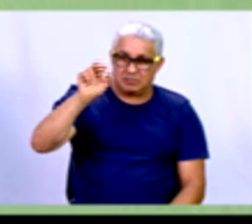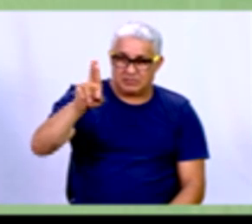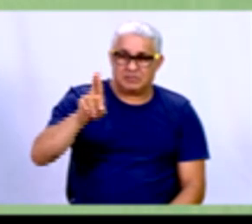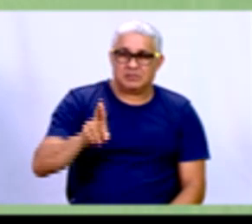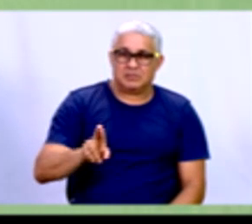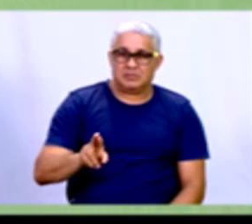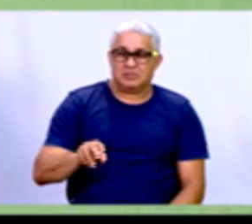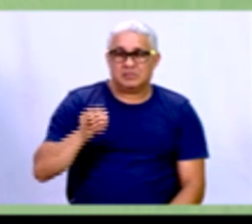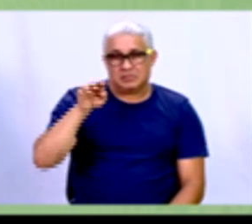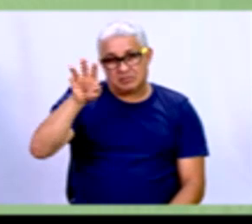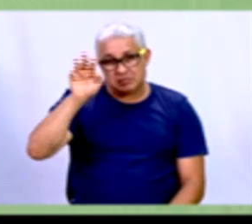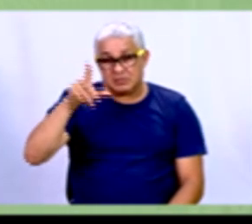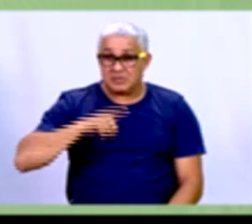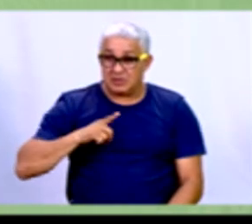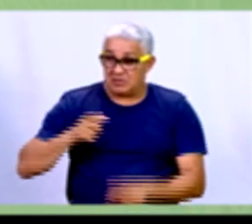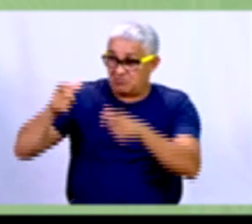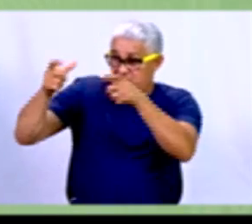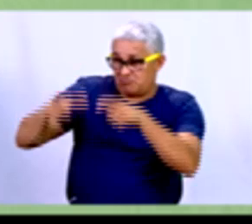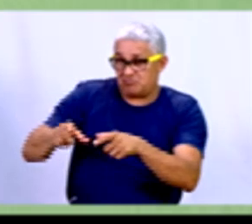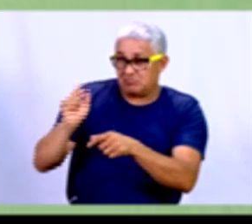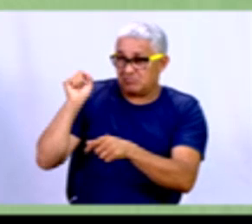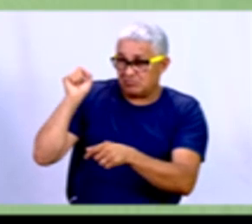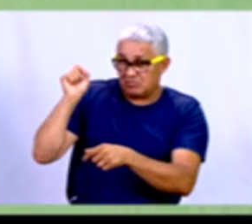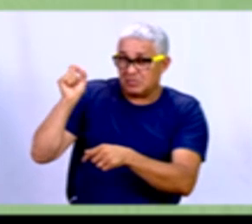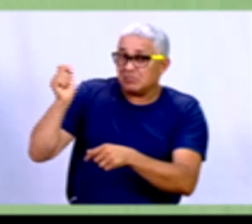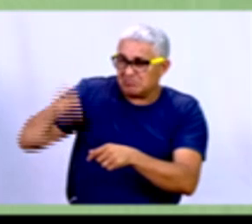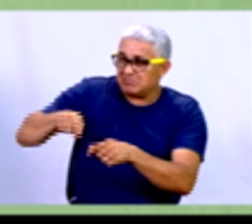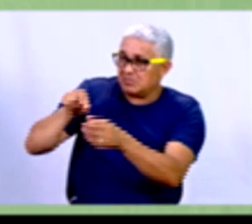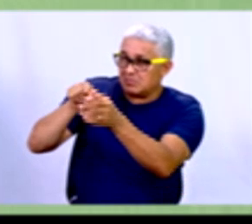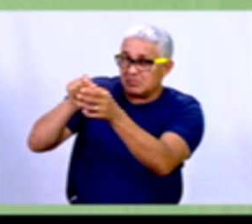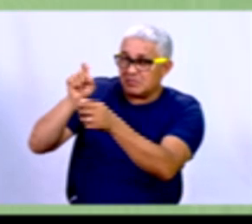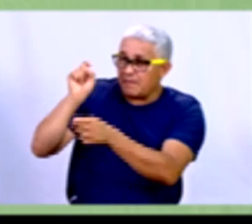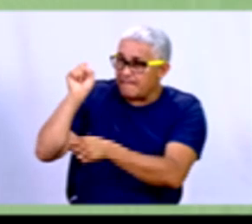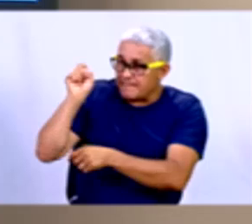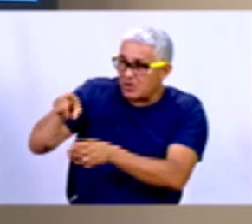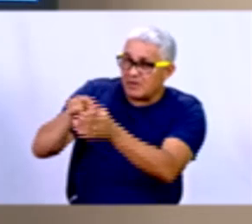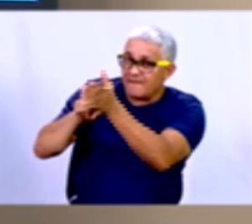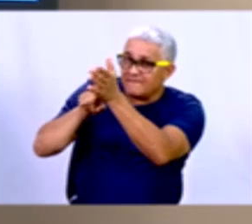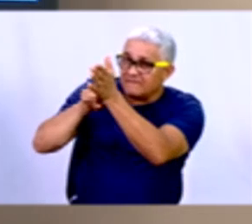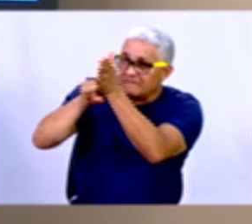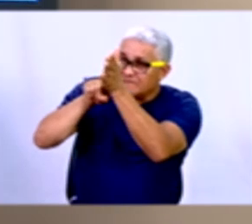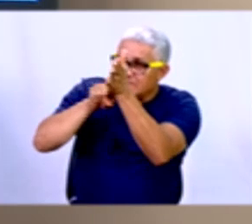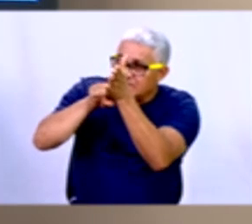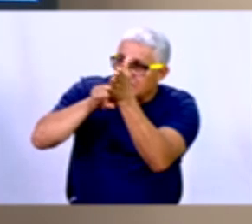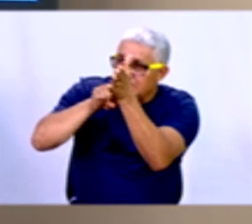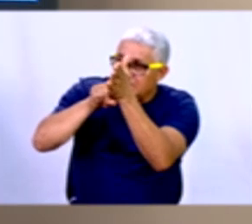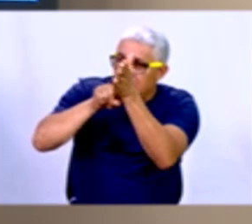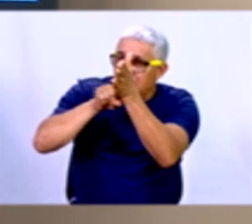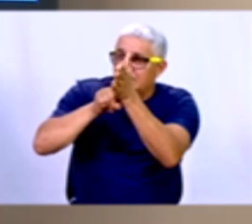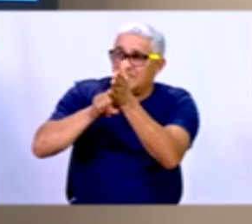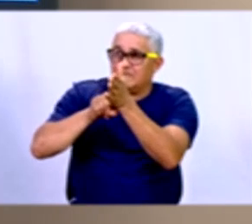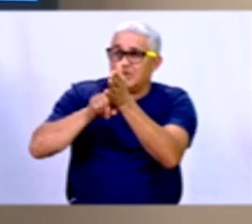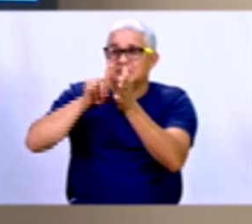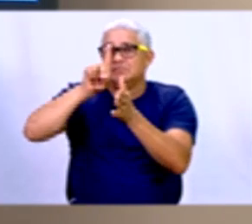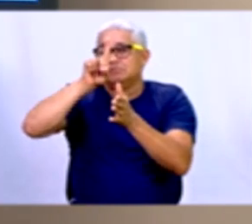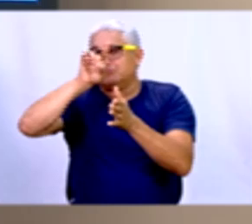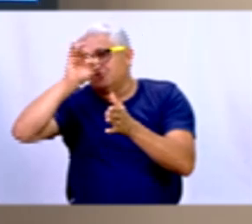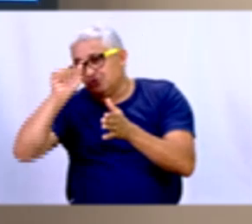ele tem ali um local para eu poder pesquisar por período, por melhores